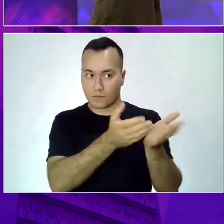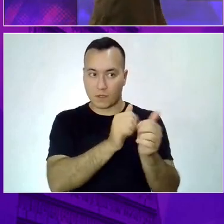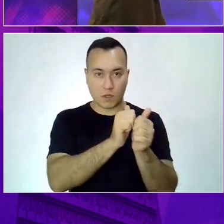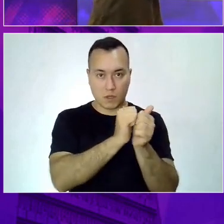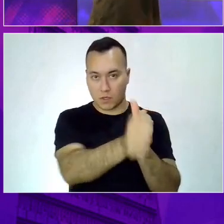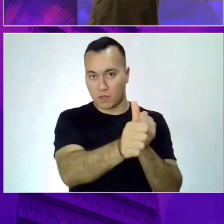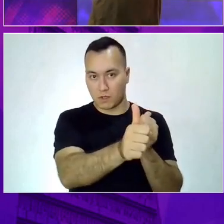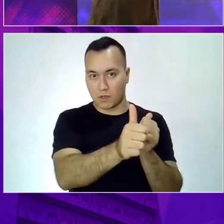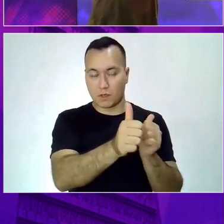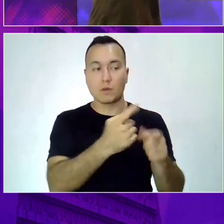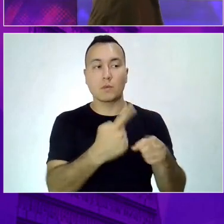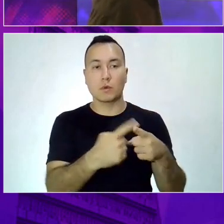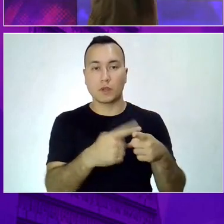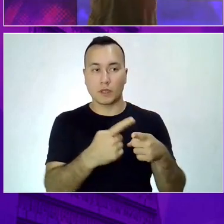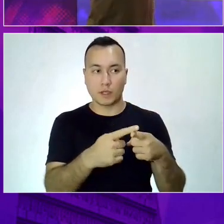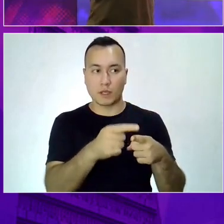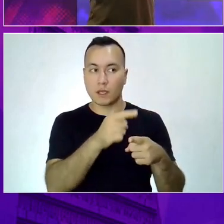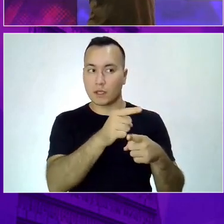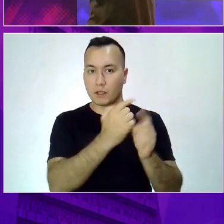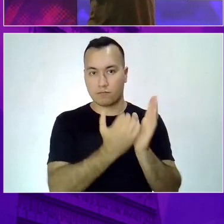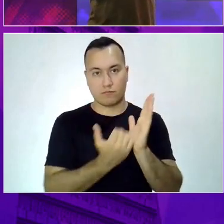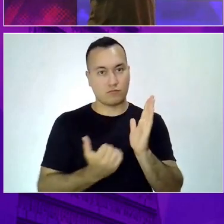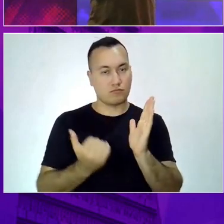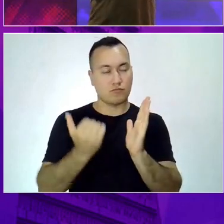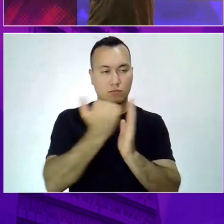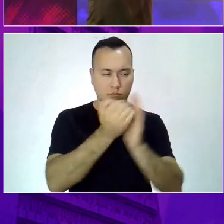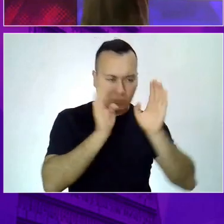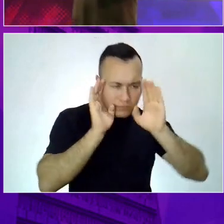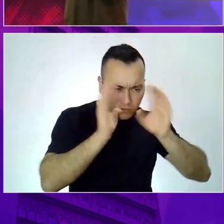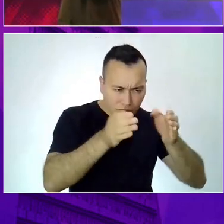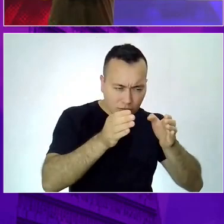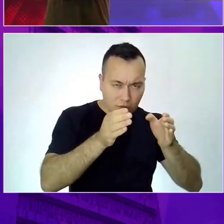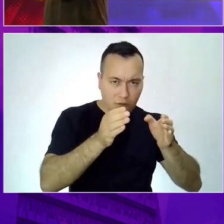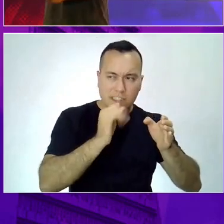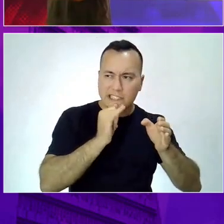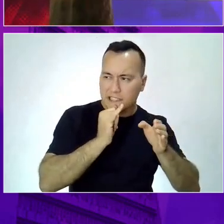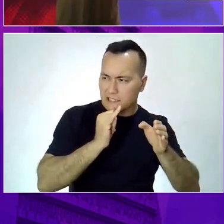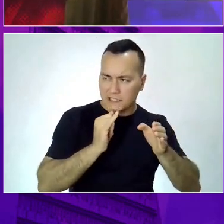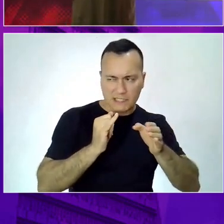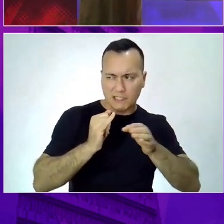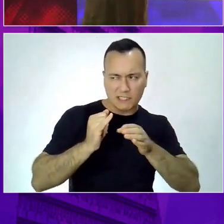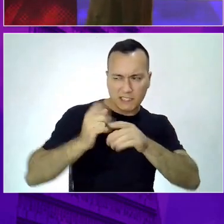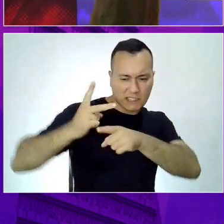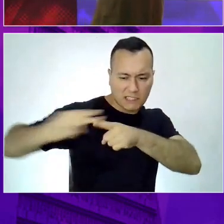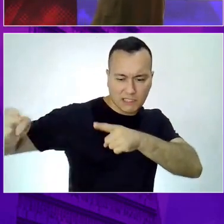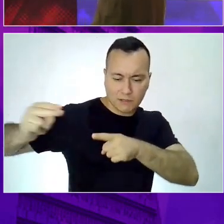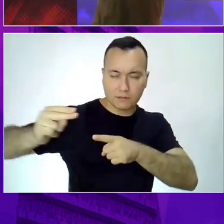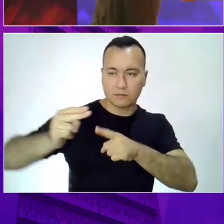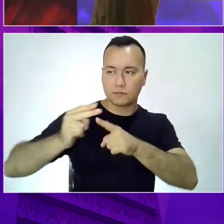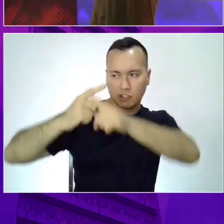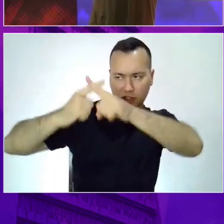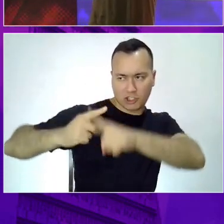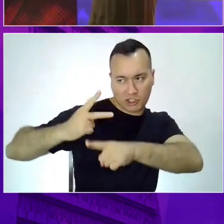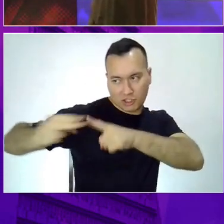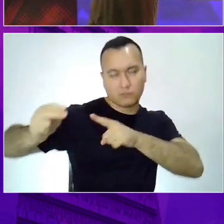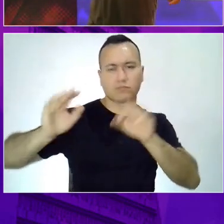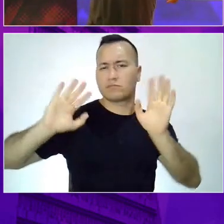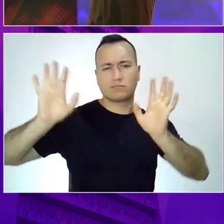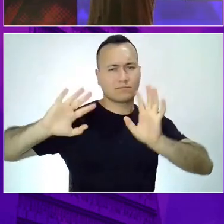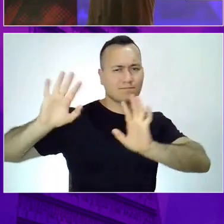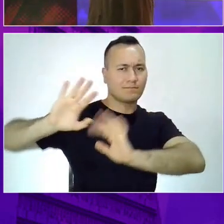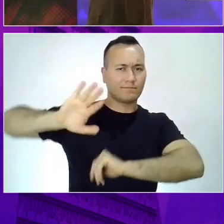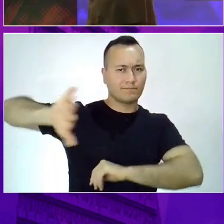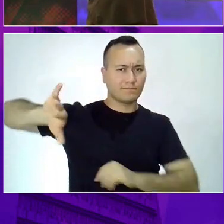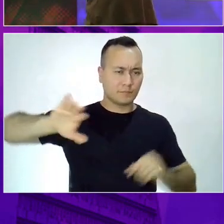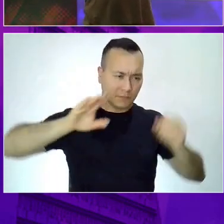está focado não em bater um outro em um prazo de tempo, sino em estar nesse lugar, de servir. Vai